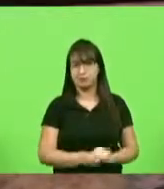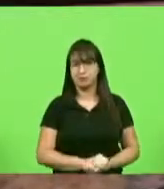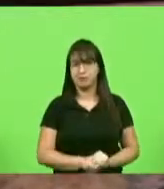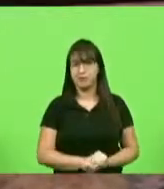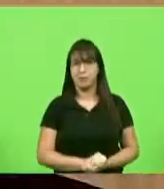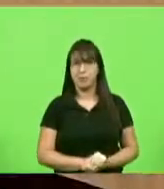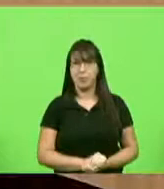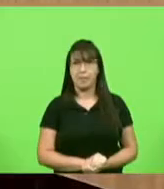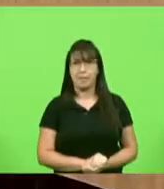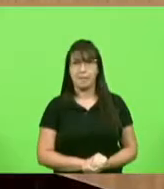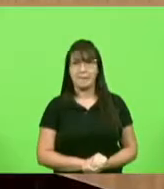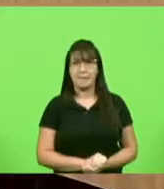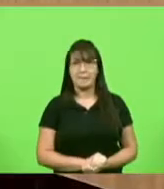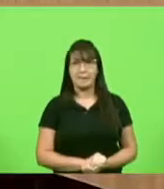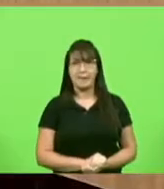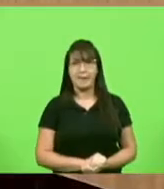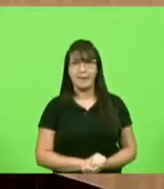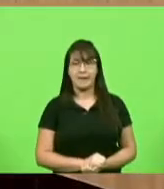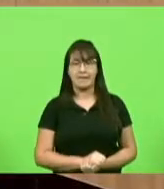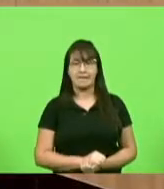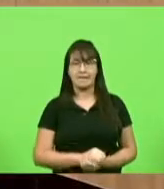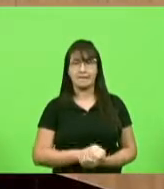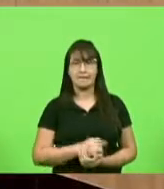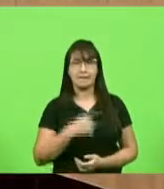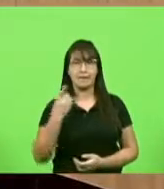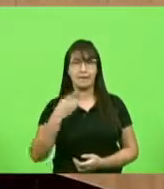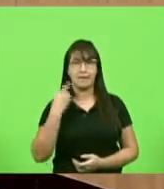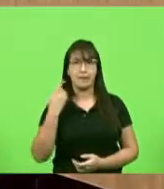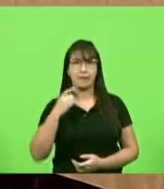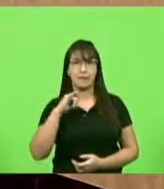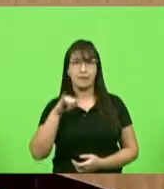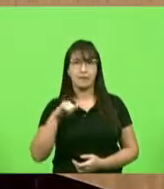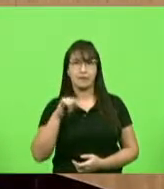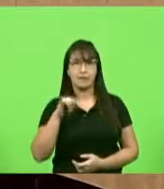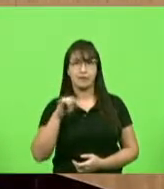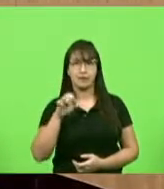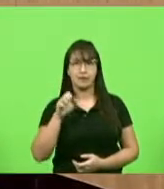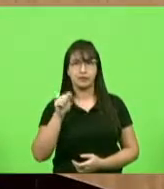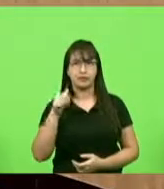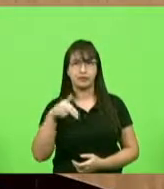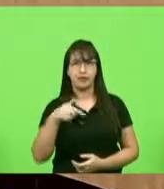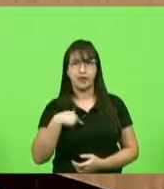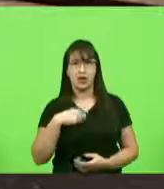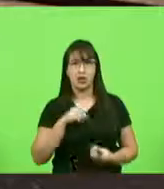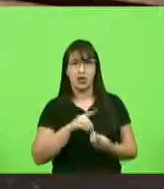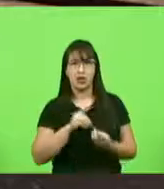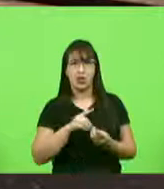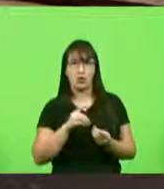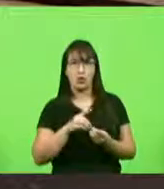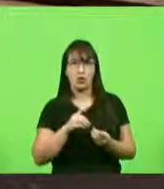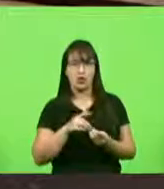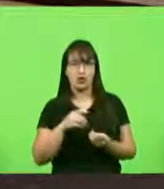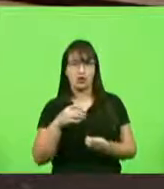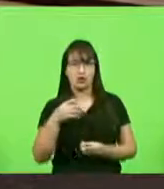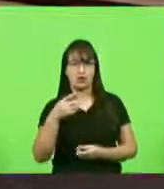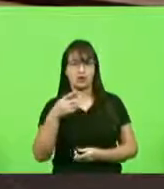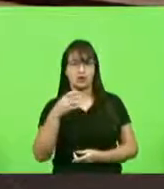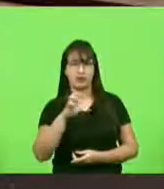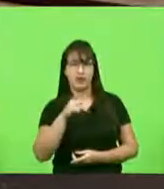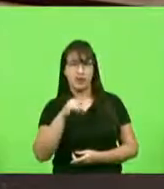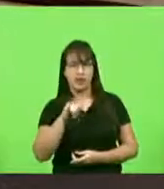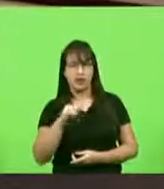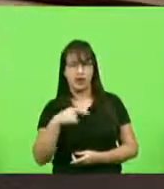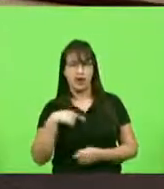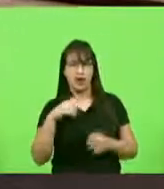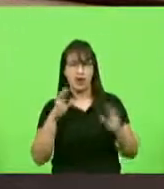Senhor deputado Jean Cuma. Senhor presidente, eu não acompanhei de perto o processo da CPI, mas eu tenho uma visão